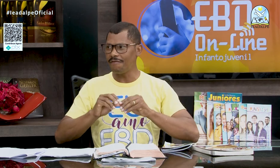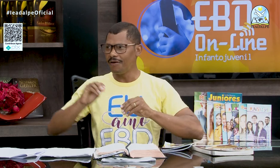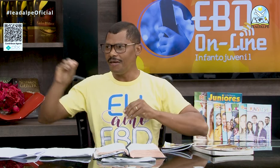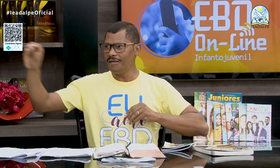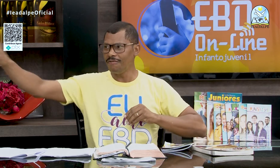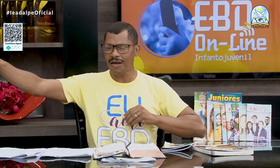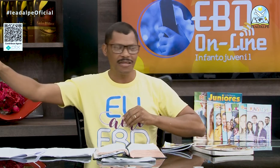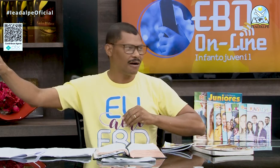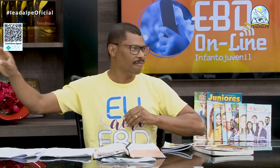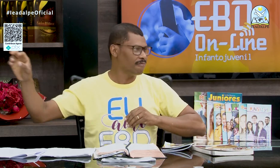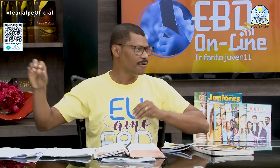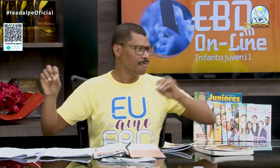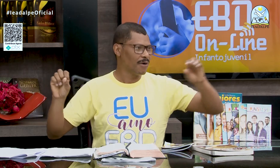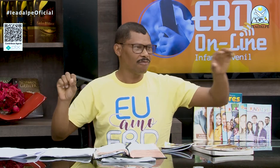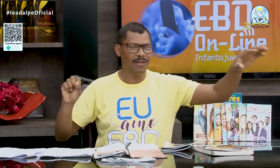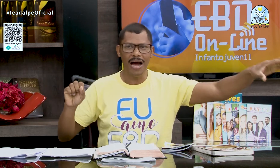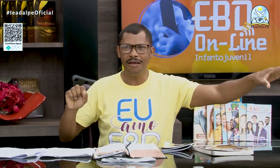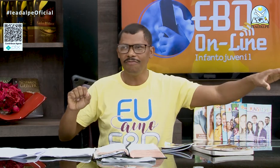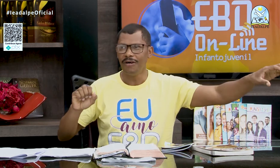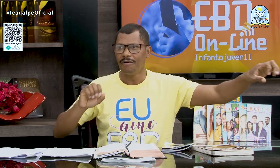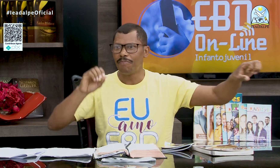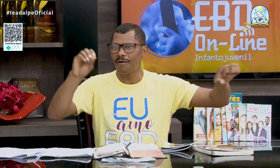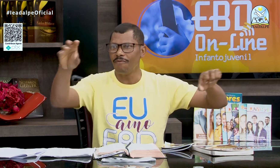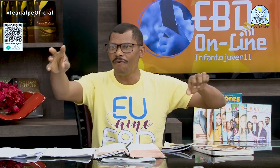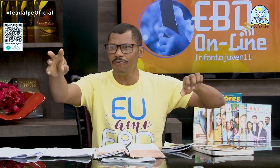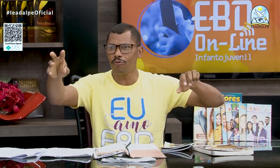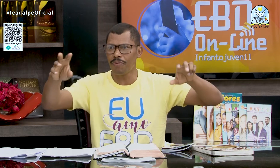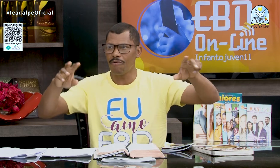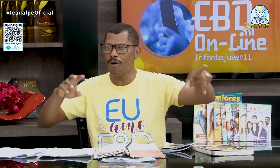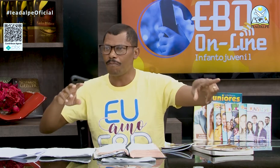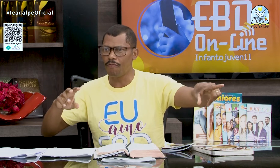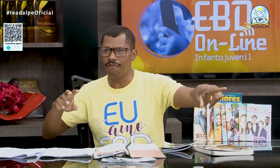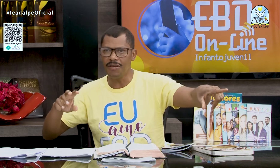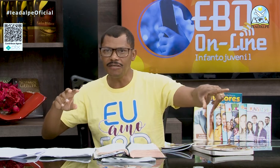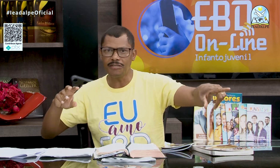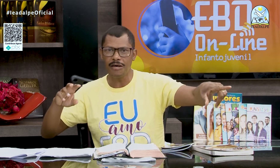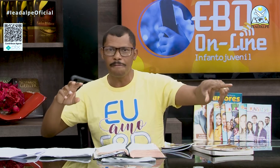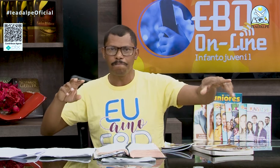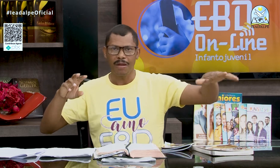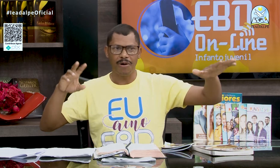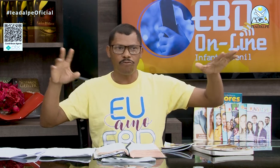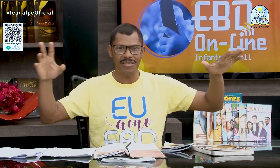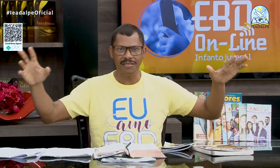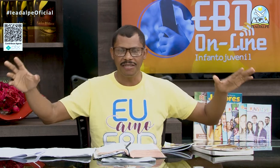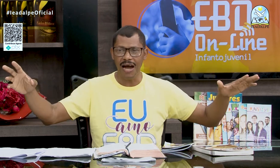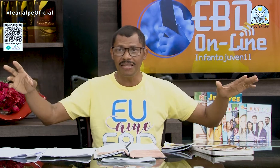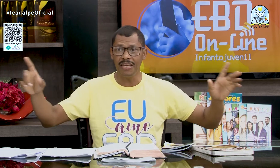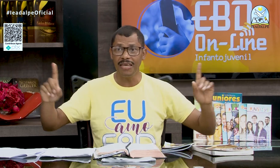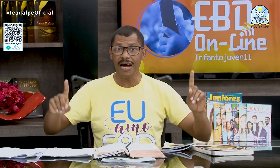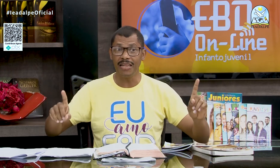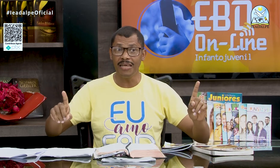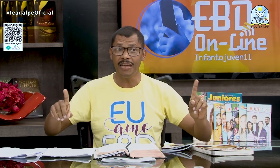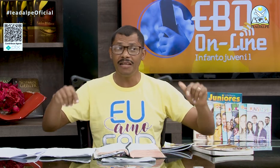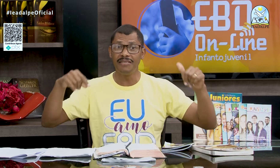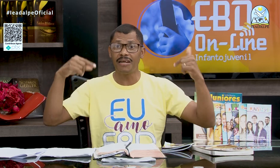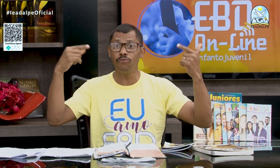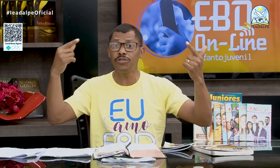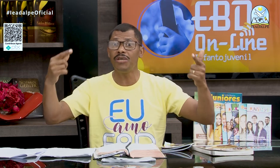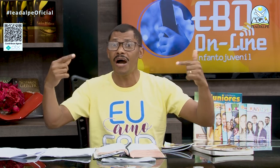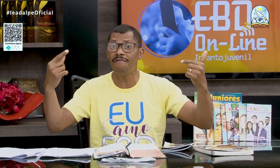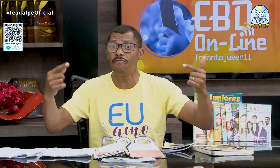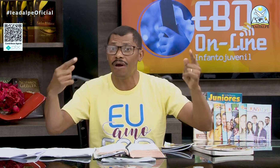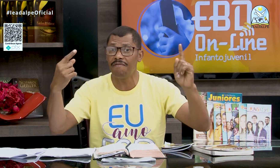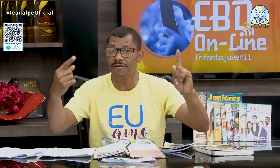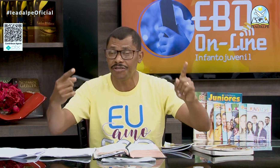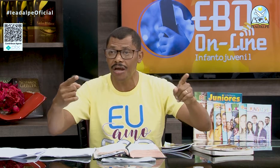estavam indo cada um para um lado para o outro para uma província para uma cidade e ali